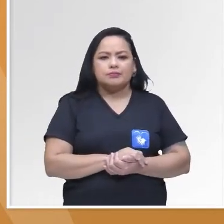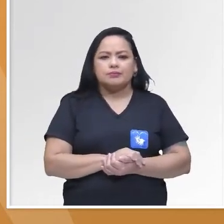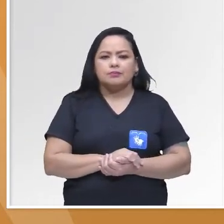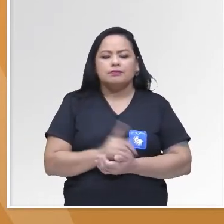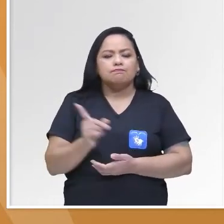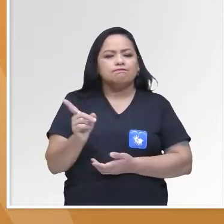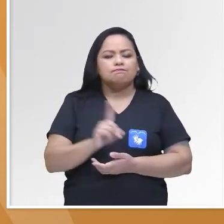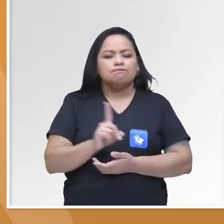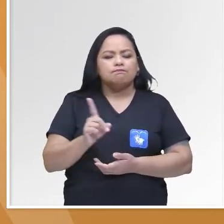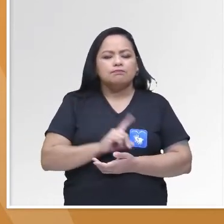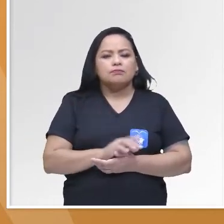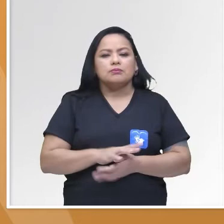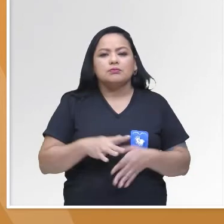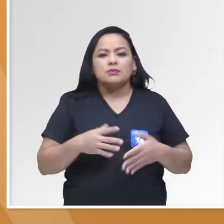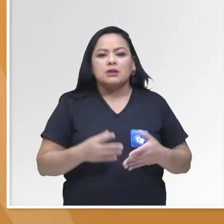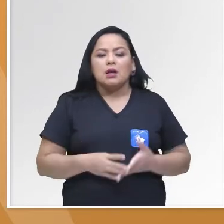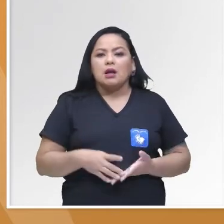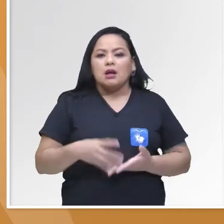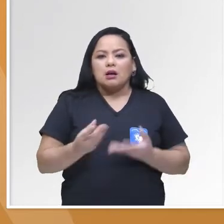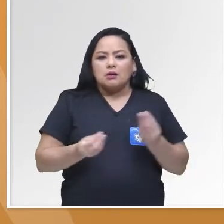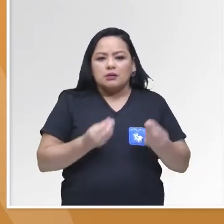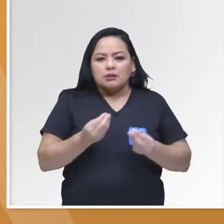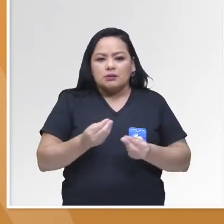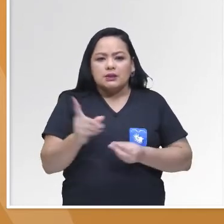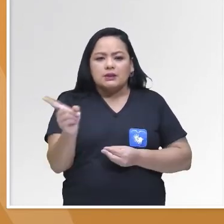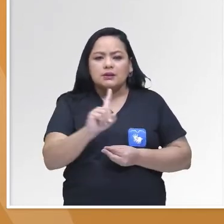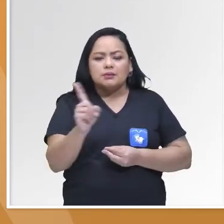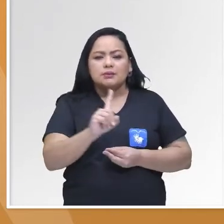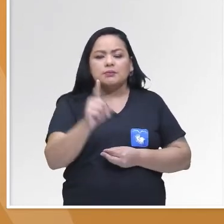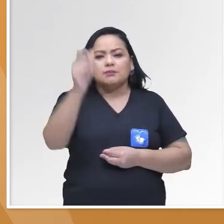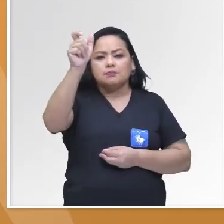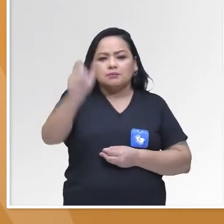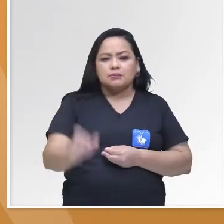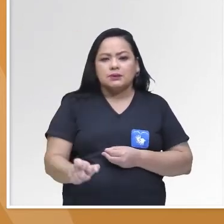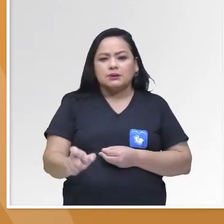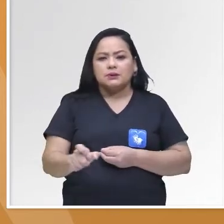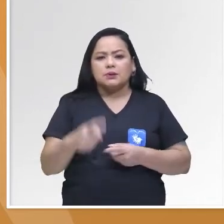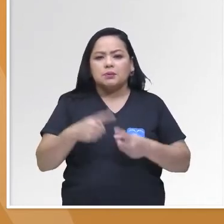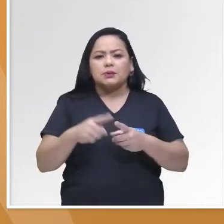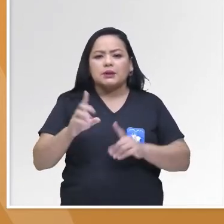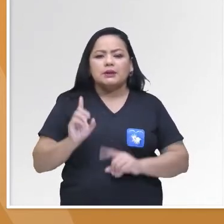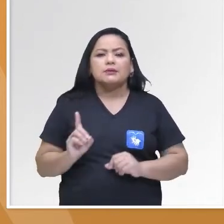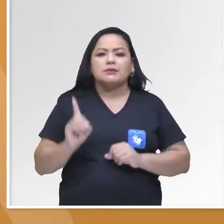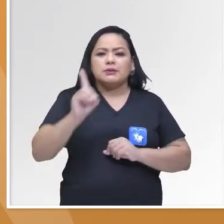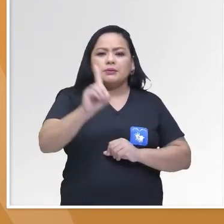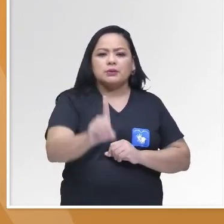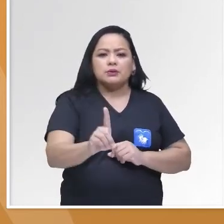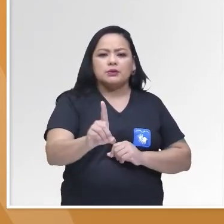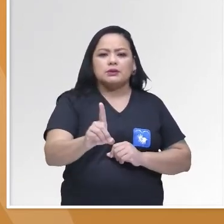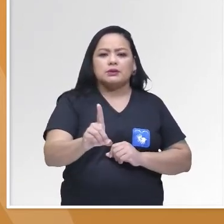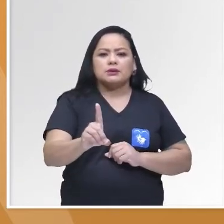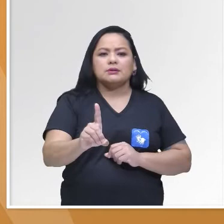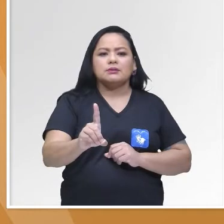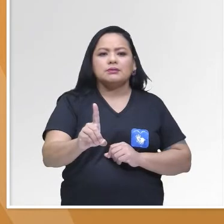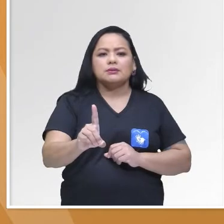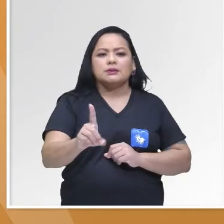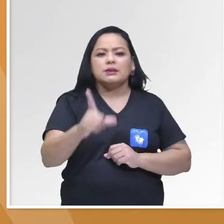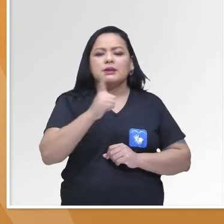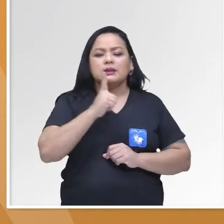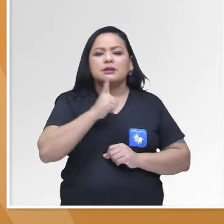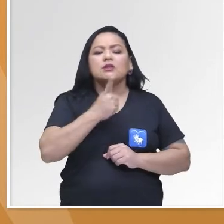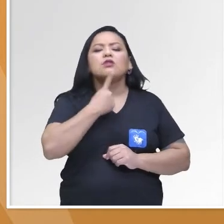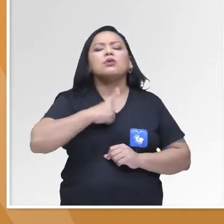Não. Nem tampouco uma pessoa que se apresenta fisicamente e que